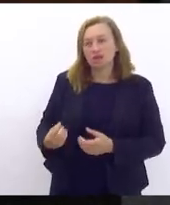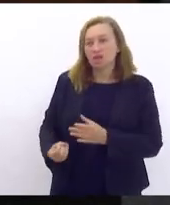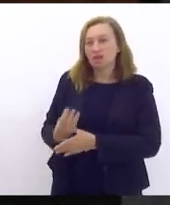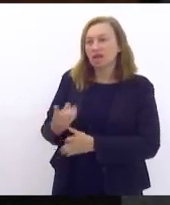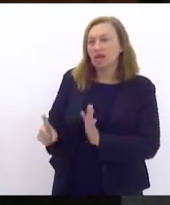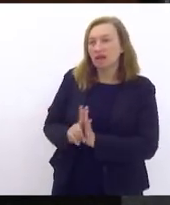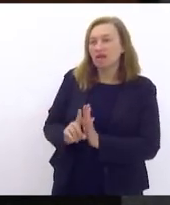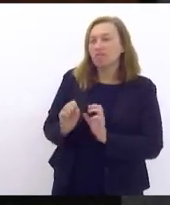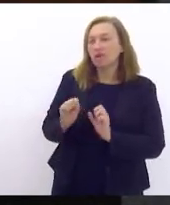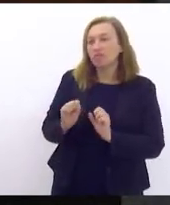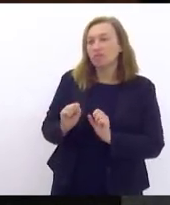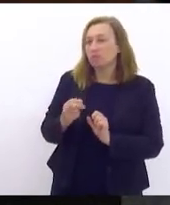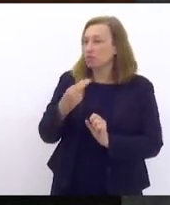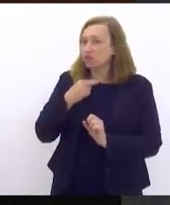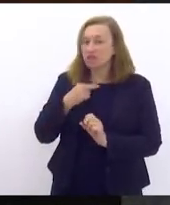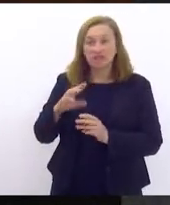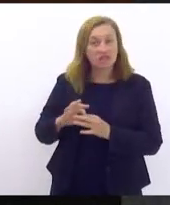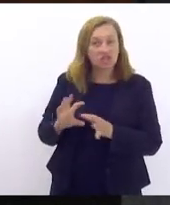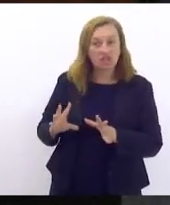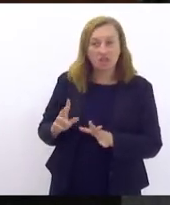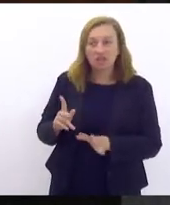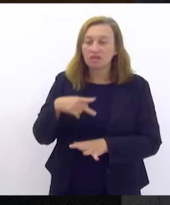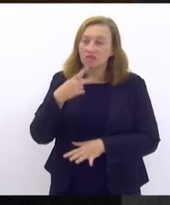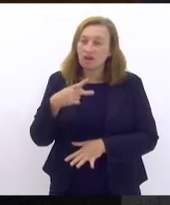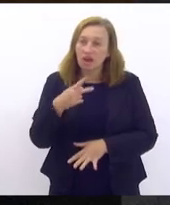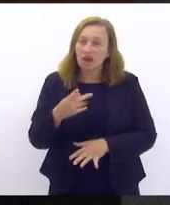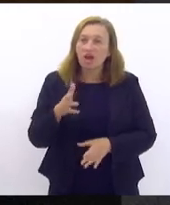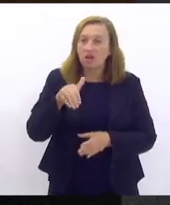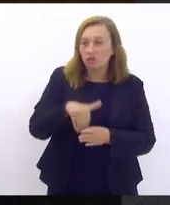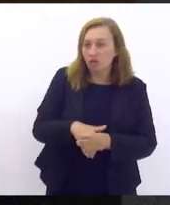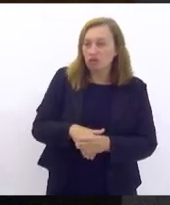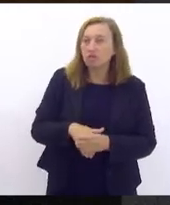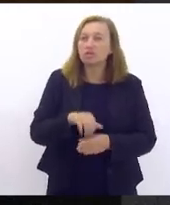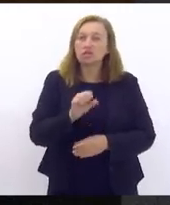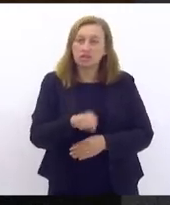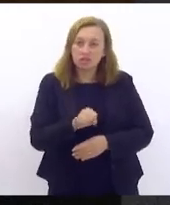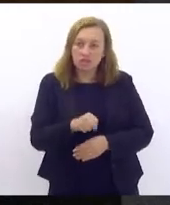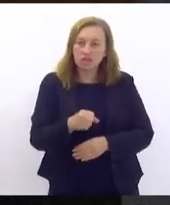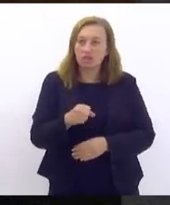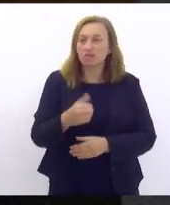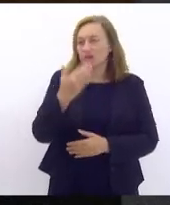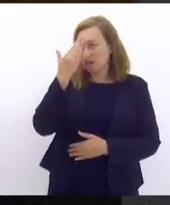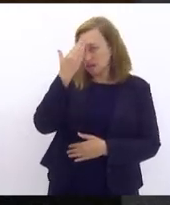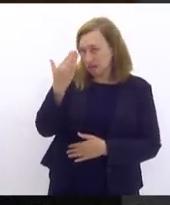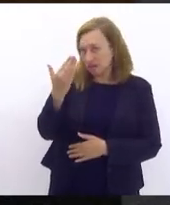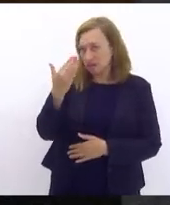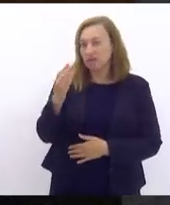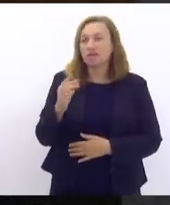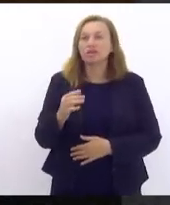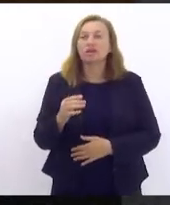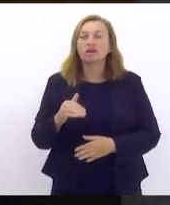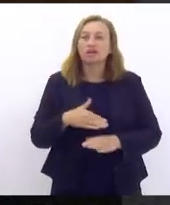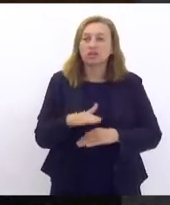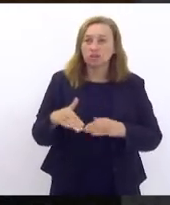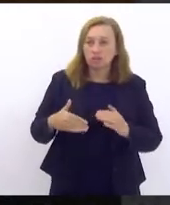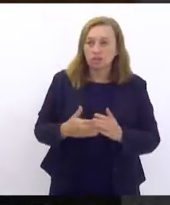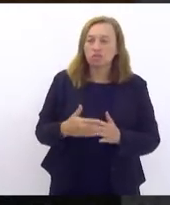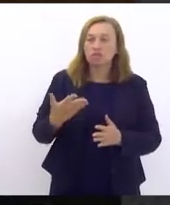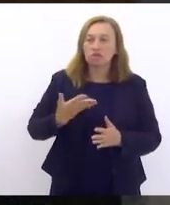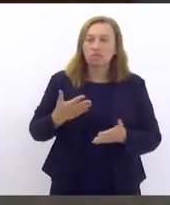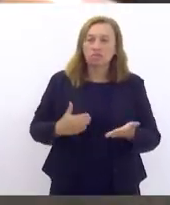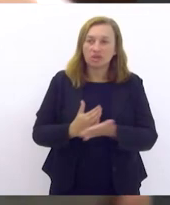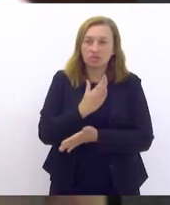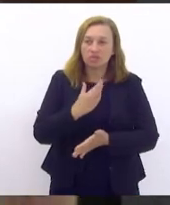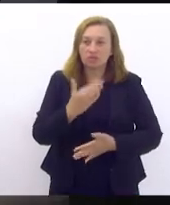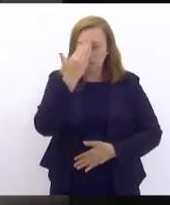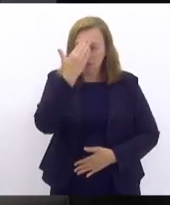mas não poderia deixar de declarar o meu voto favorável e o agradecimento estender a todos os pares por essa